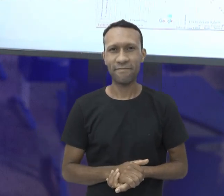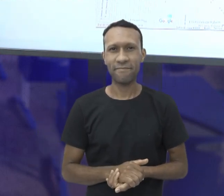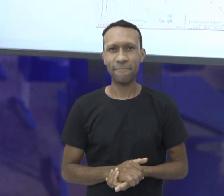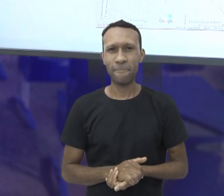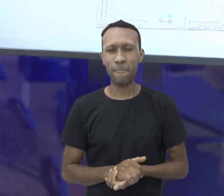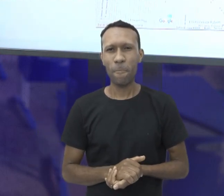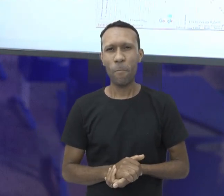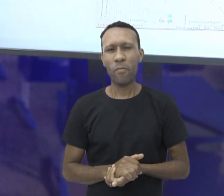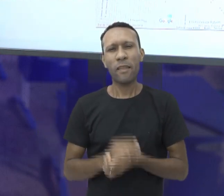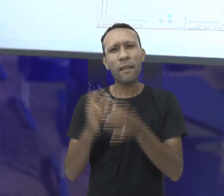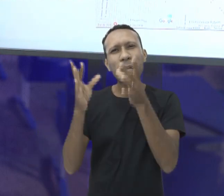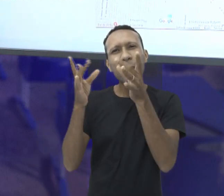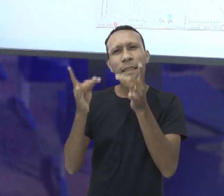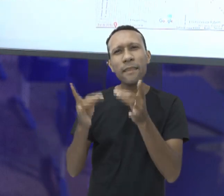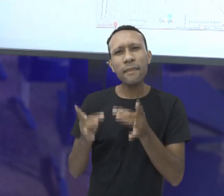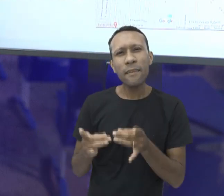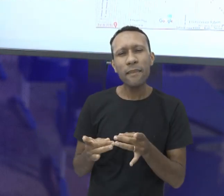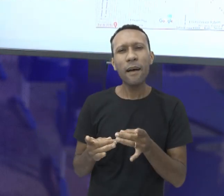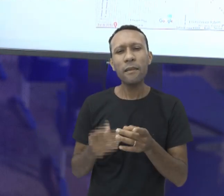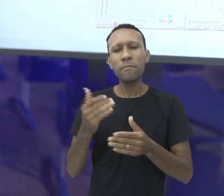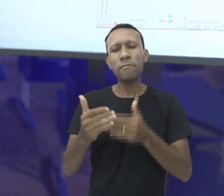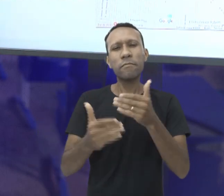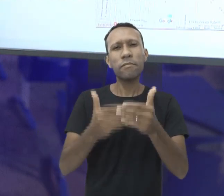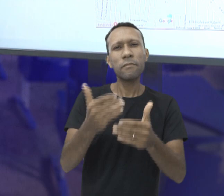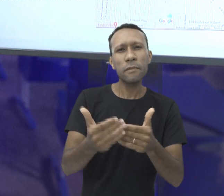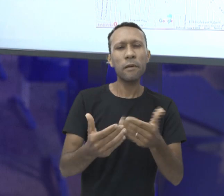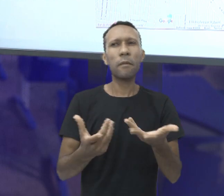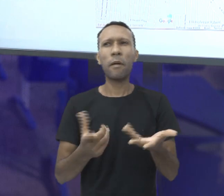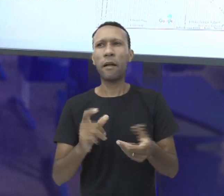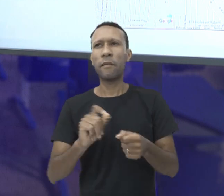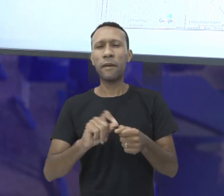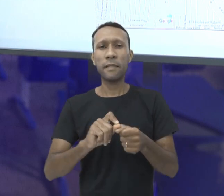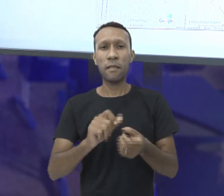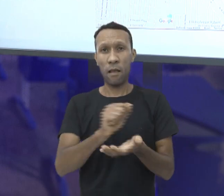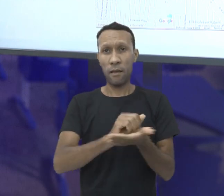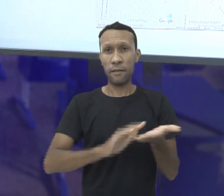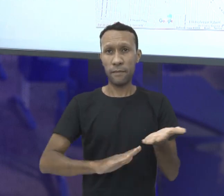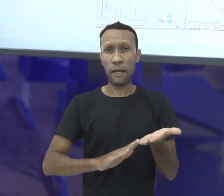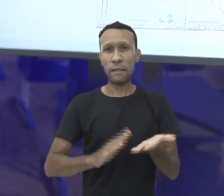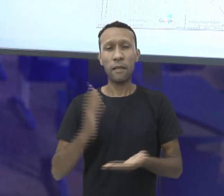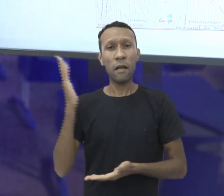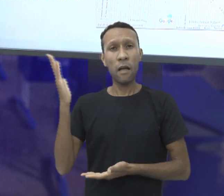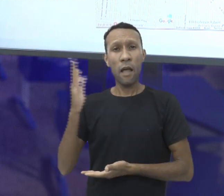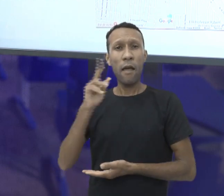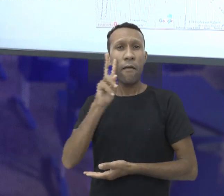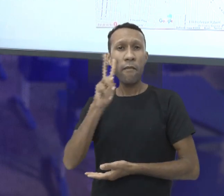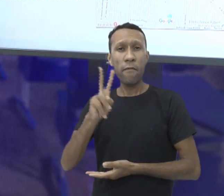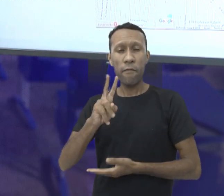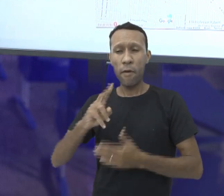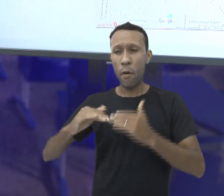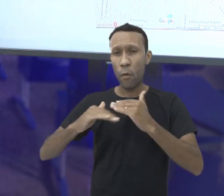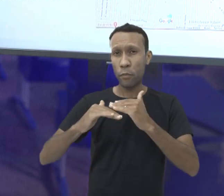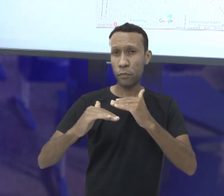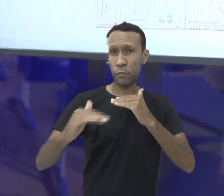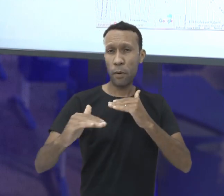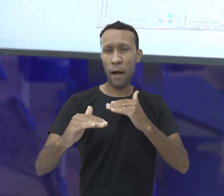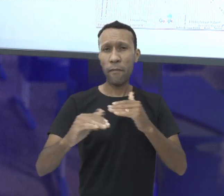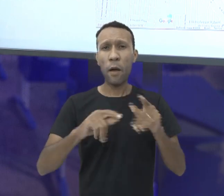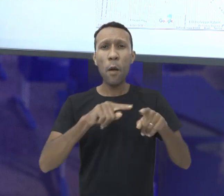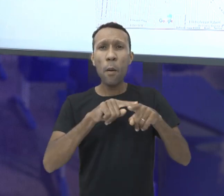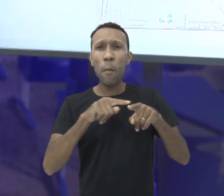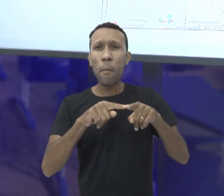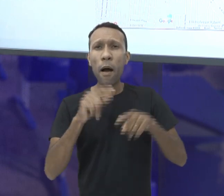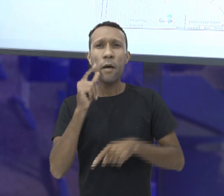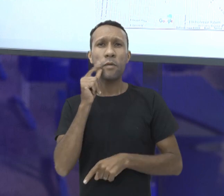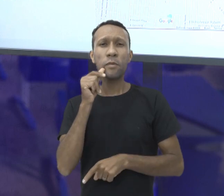Passo a passo para criar uma atividade. Esse mapa aqui é um mapa reto, um mapa plano, é um mapa do bairro do Salgado. Esse mapa